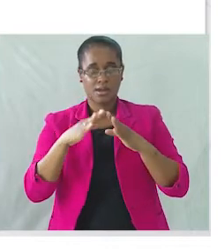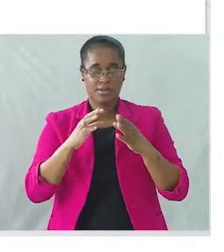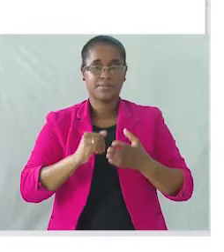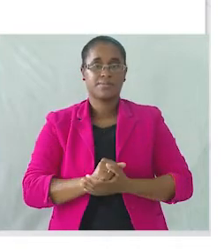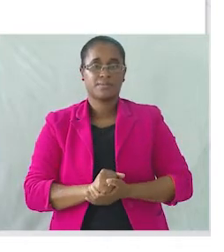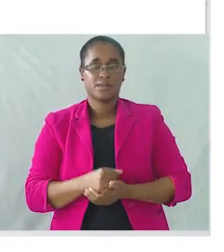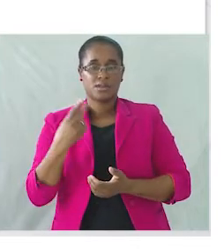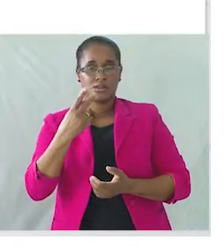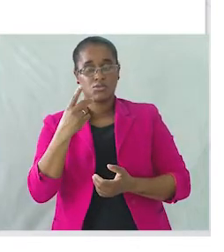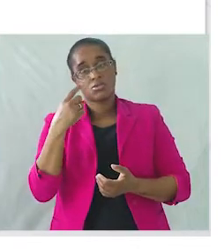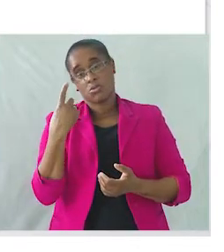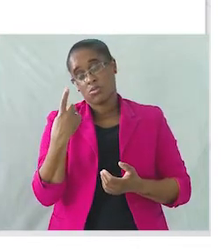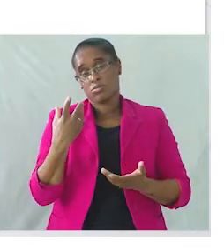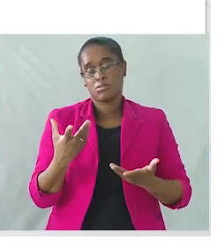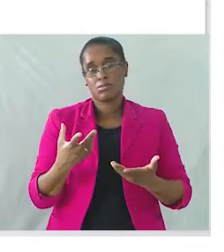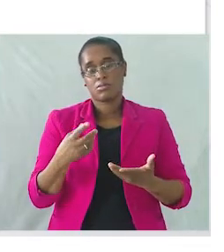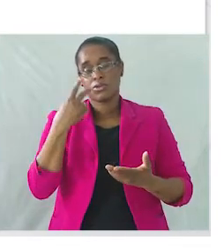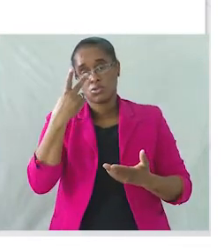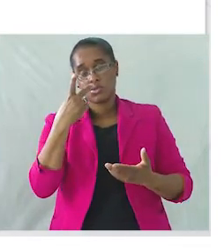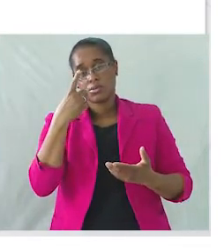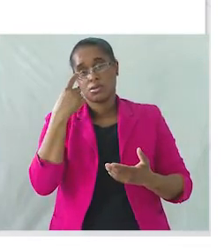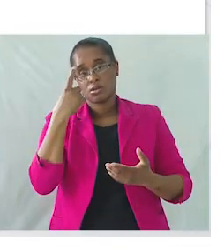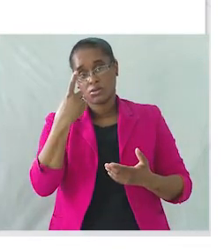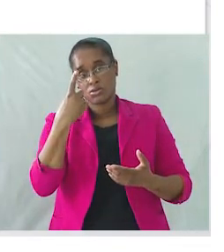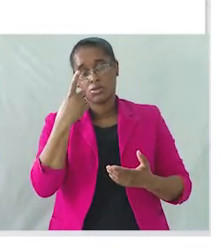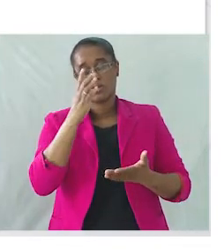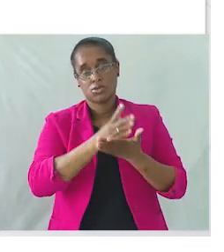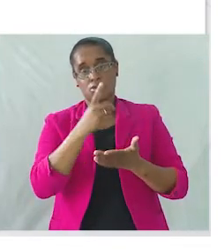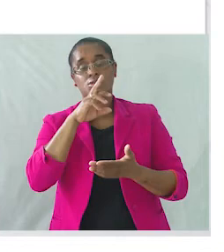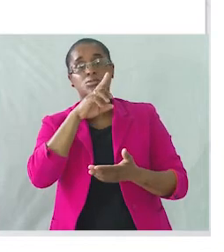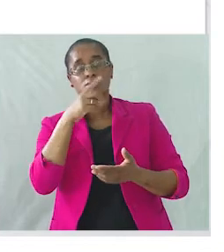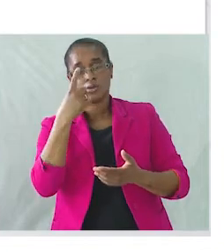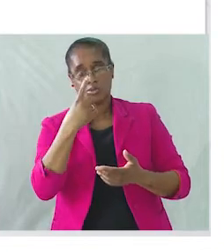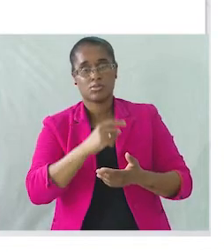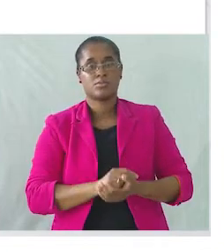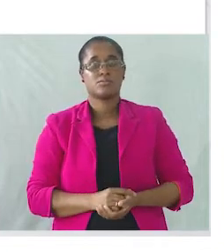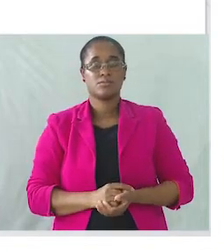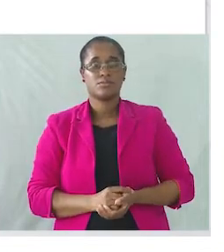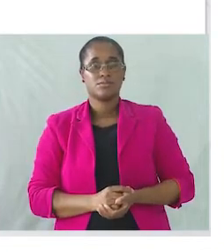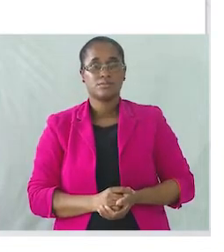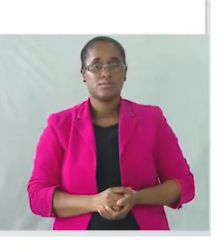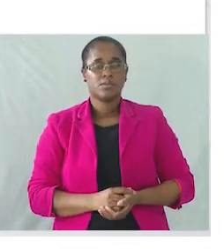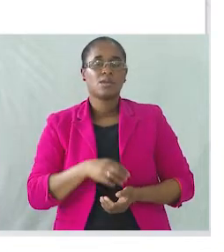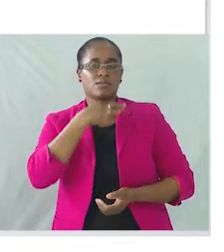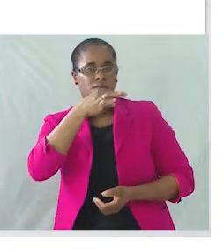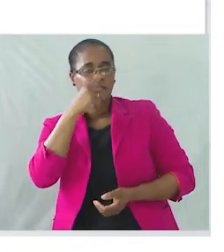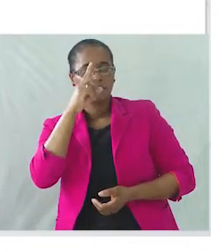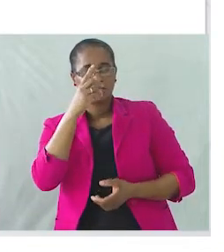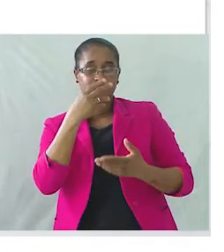Das duas, uma. Portanto, tem 2 questões, só vão responder uma. comenta a seguinte